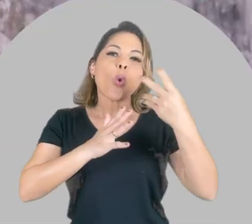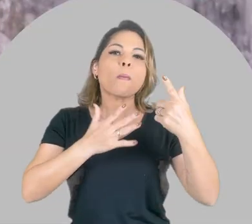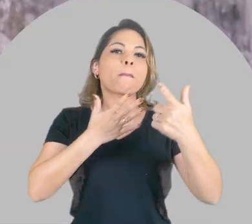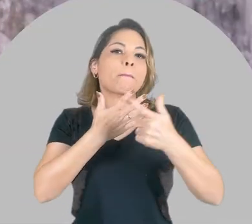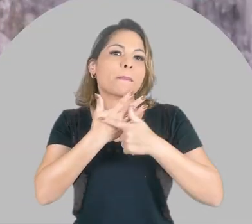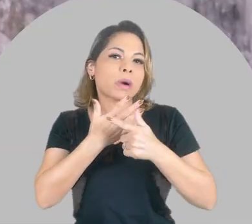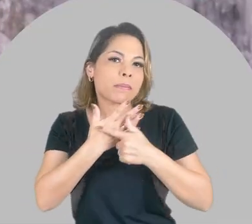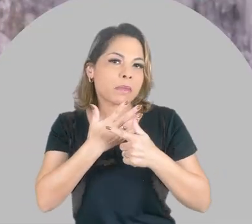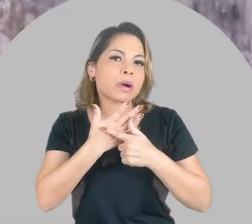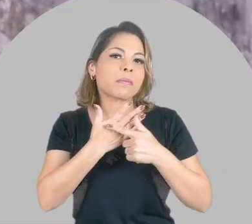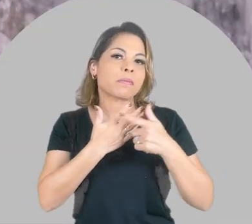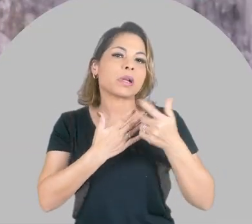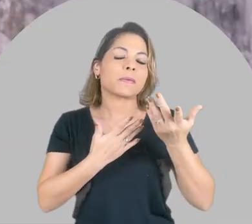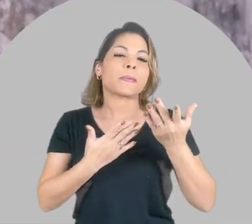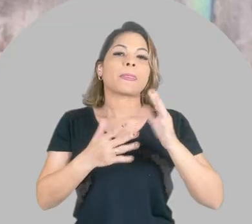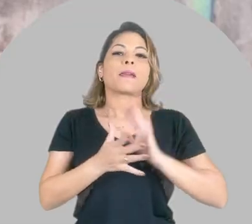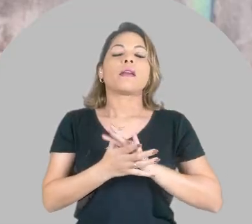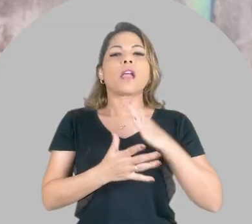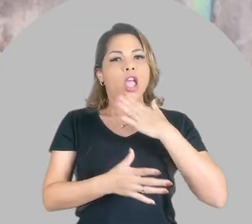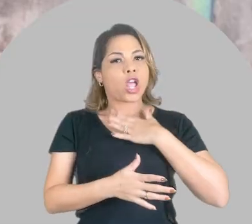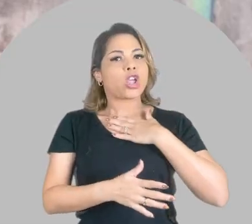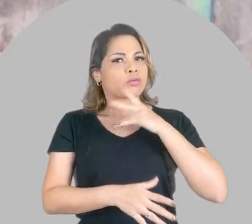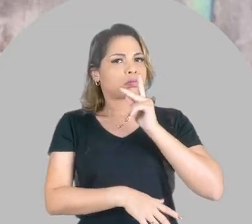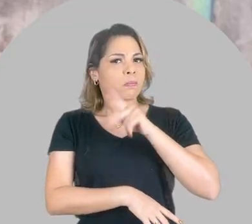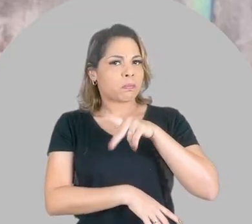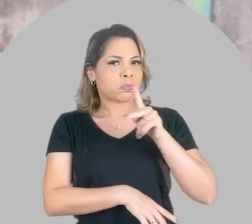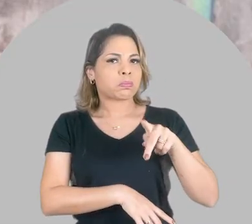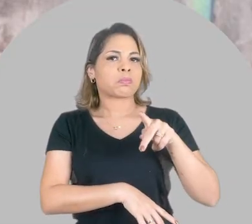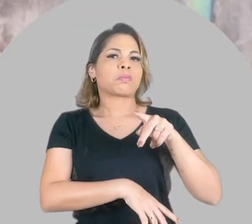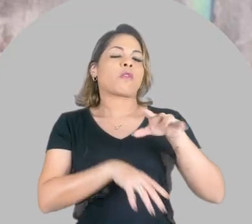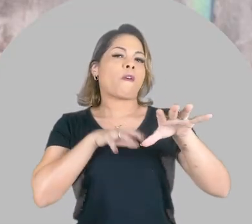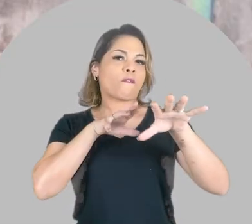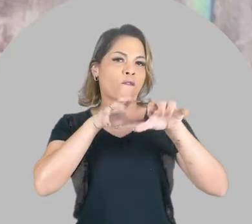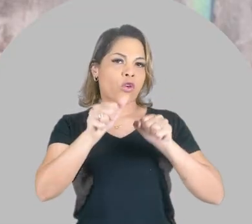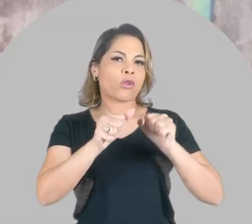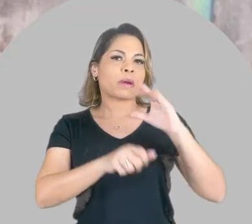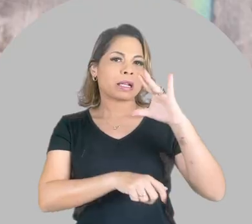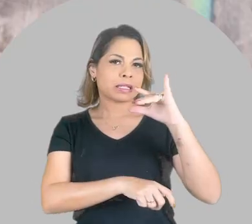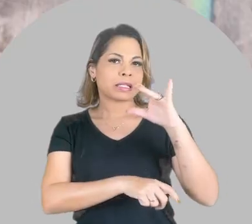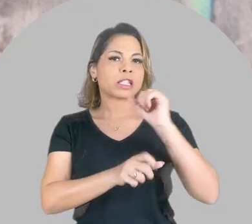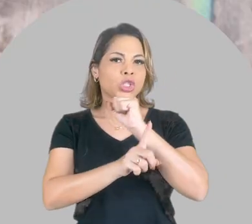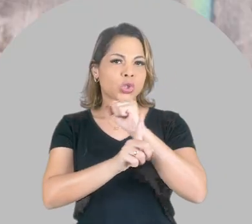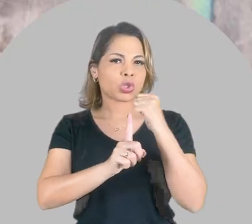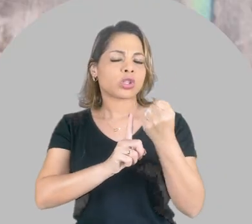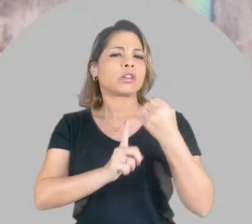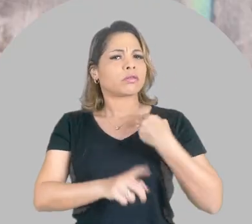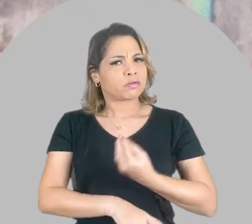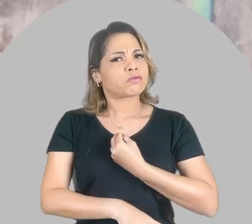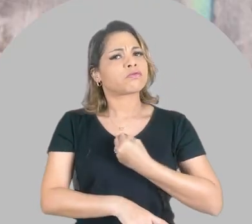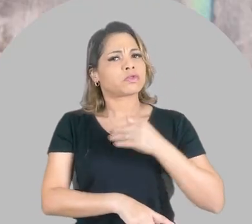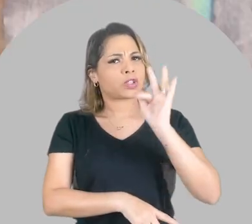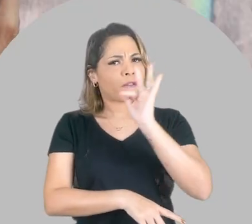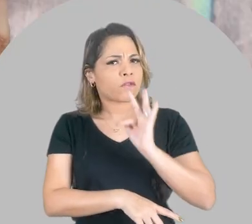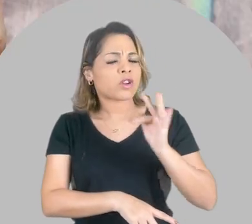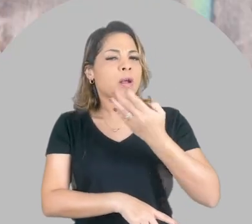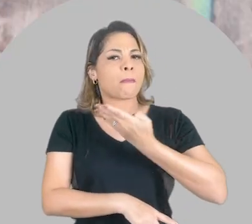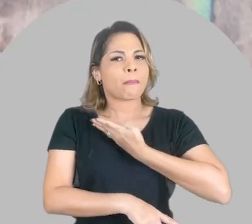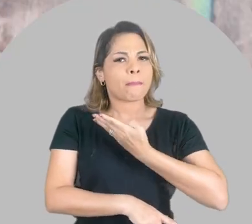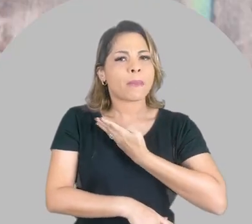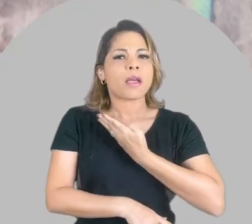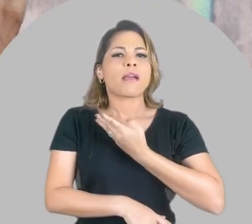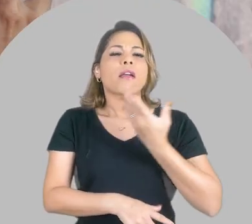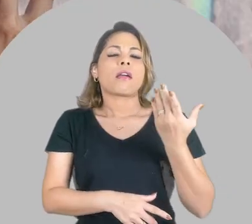ou a uma função que está sendo executada. Pronto, eu sou professor, sou formado em Ciências Sociais. Eu vivi muito isso na universidade, nos meus